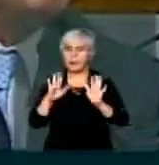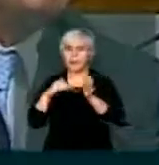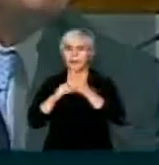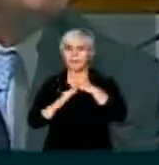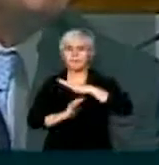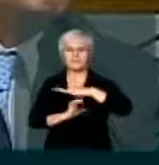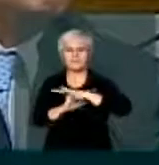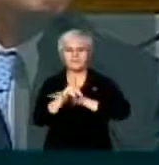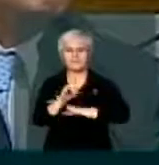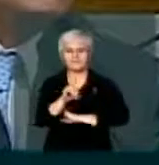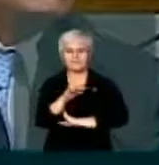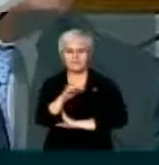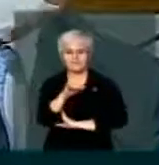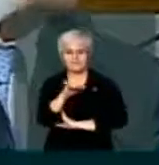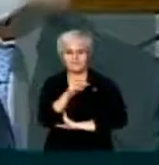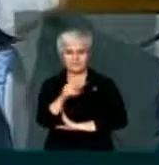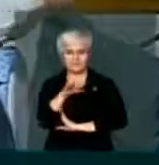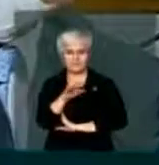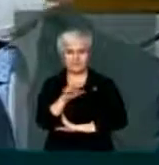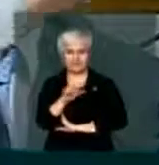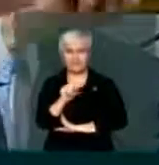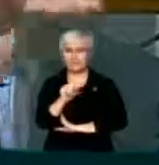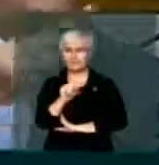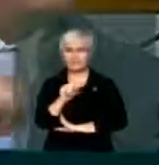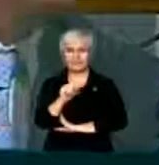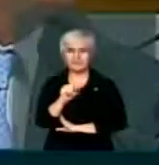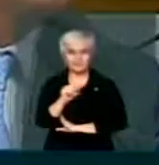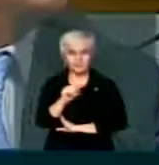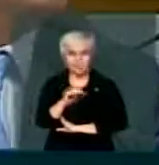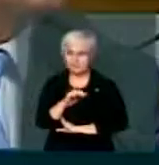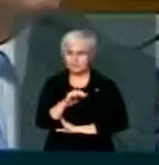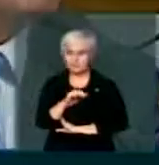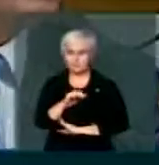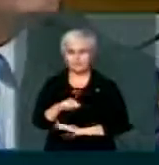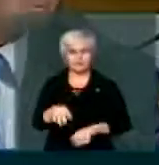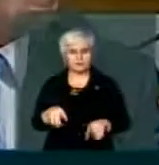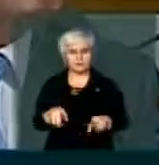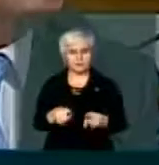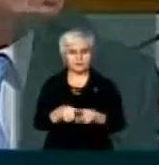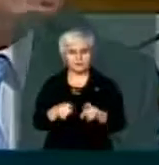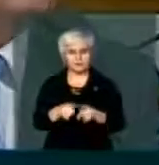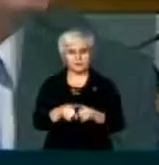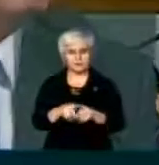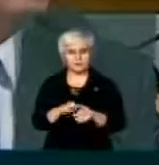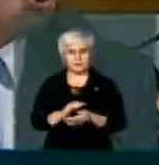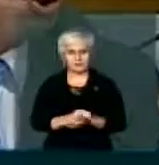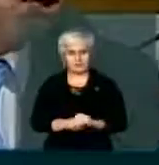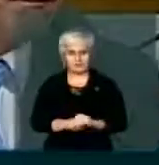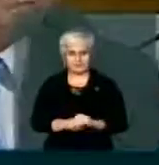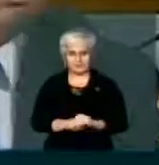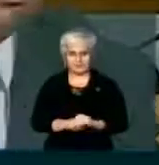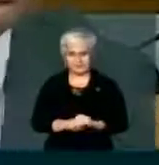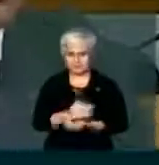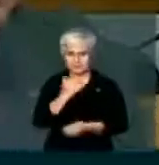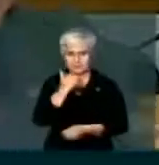2005. Que nós não conseguimos investigar, porque o governo da época não